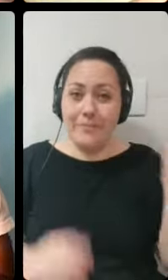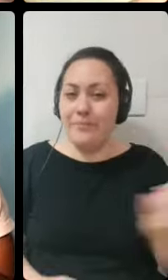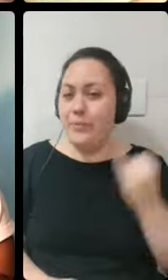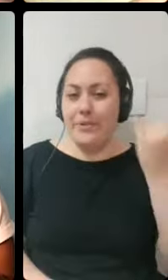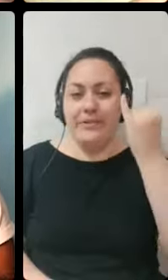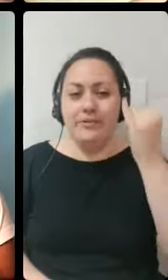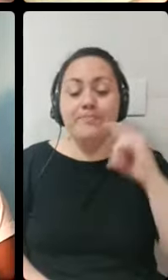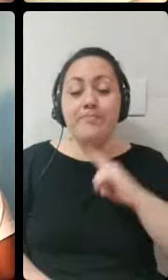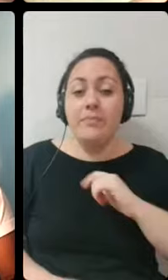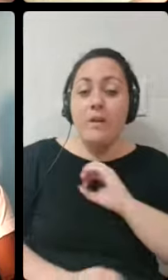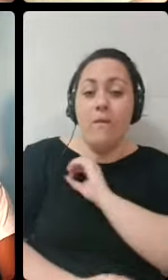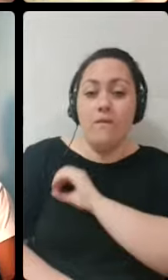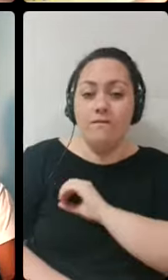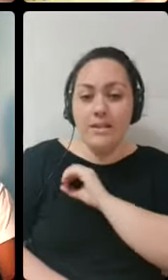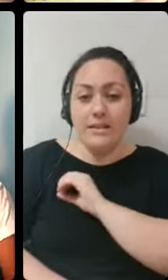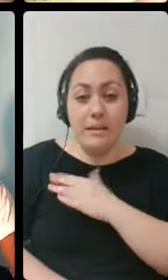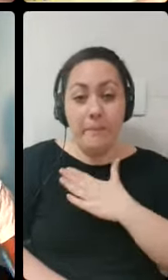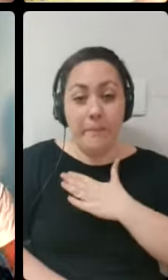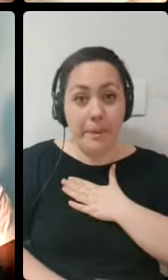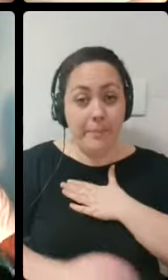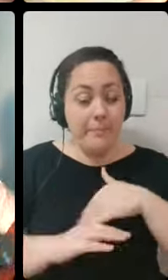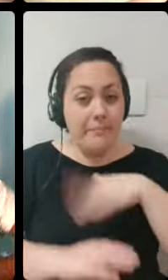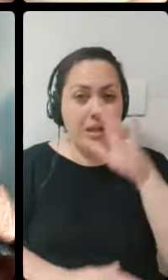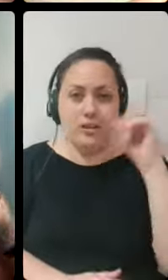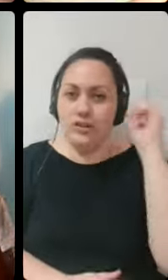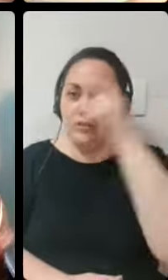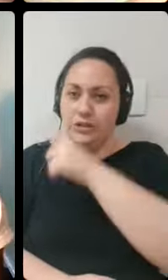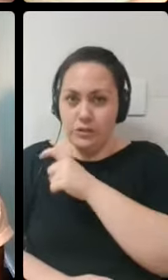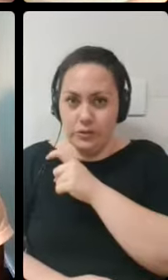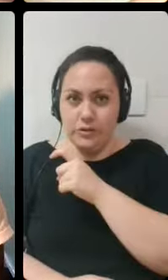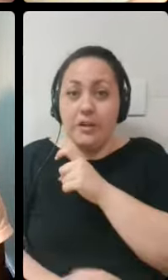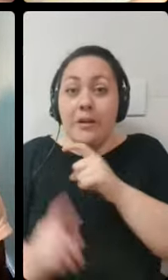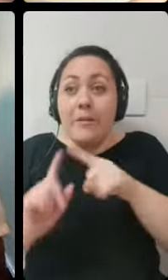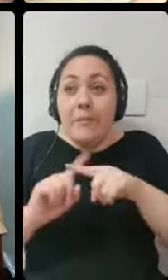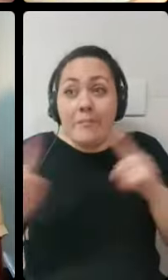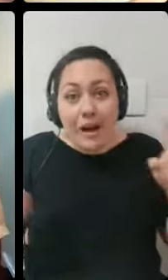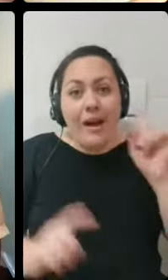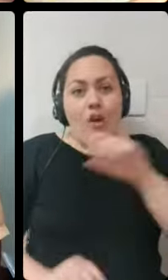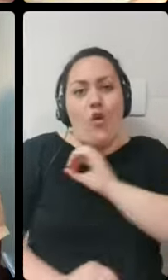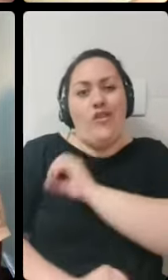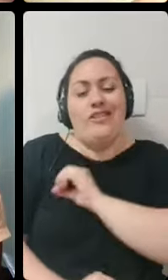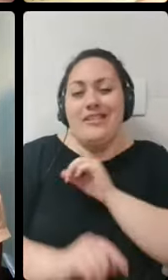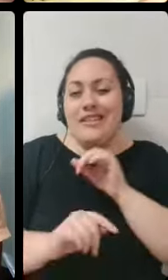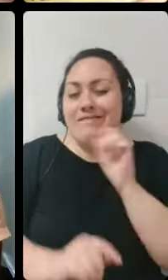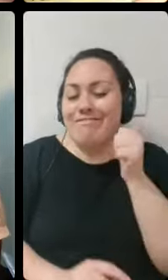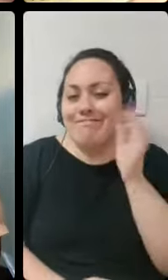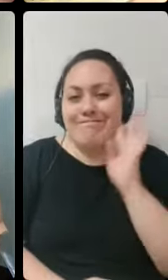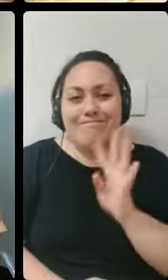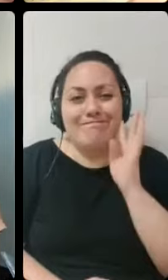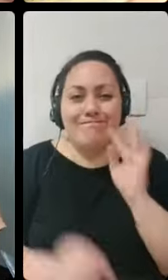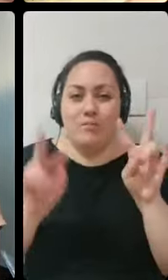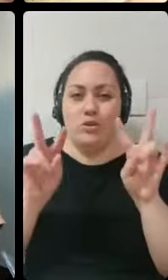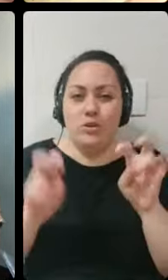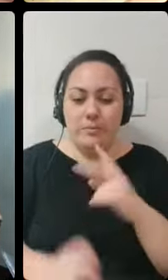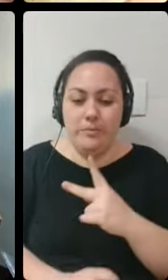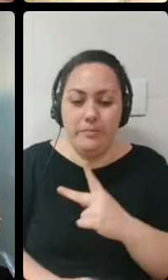eu acho que ela é a mais difícil de fazer, mas eu acho que ela é a mais legal de fazer também, que é o Papo Reto, né? O Papo Reto é uma oficina onde a